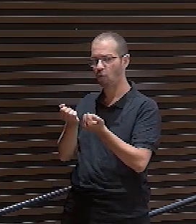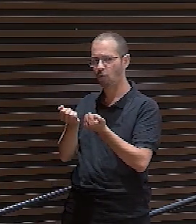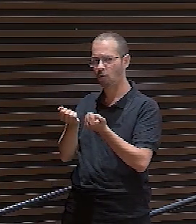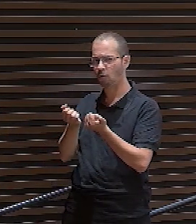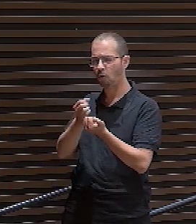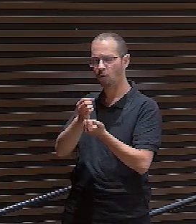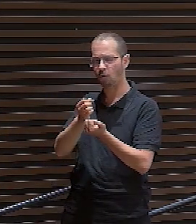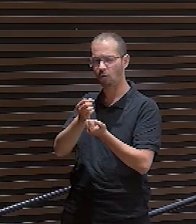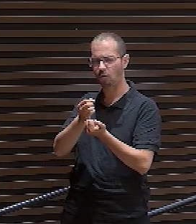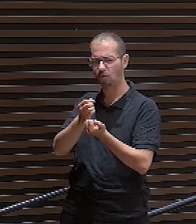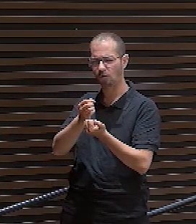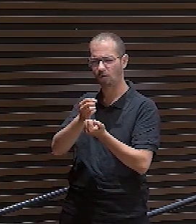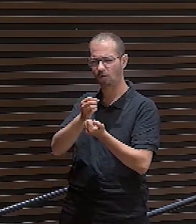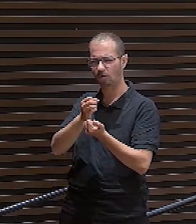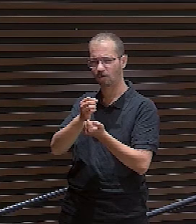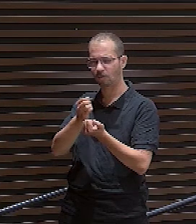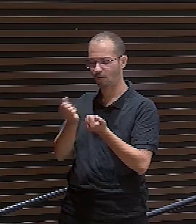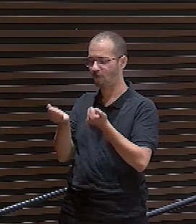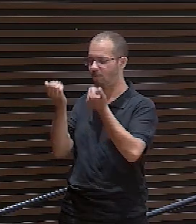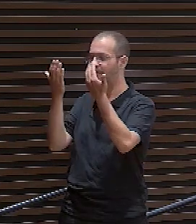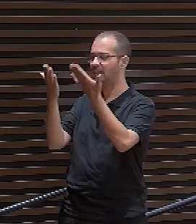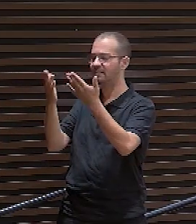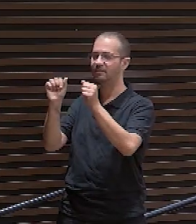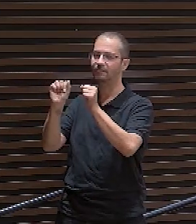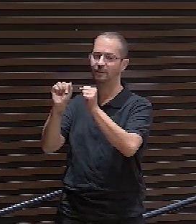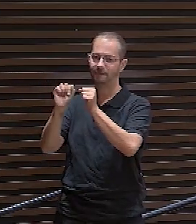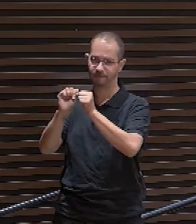estava mergulhada na fé.